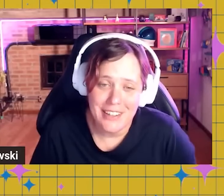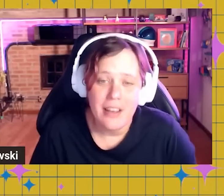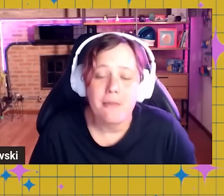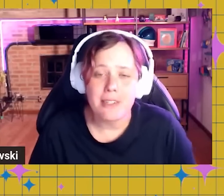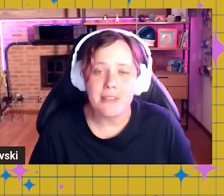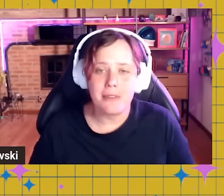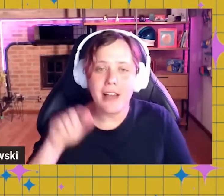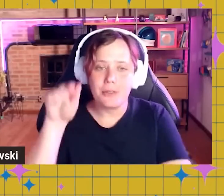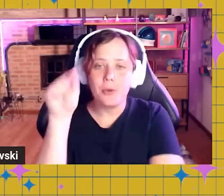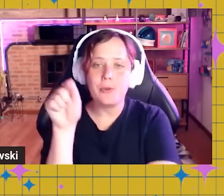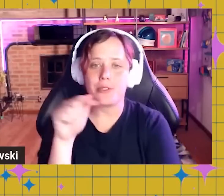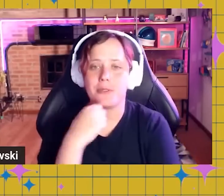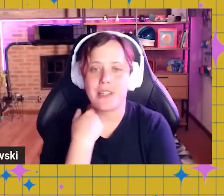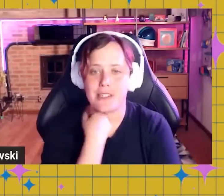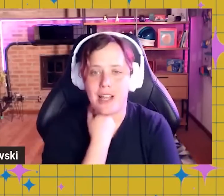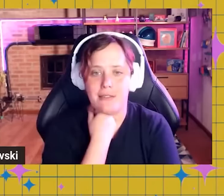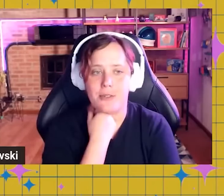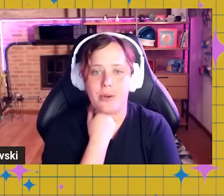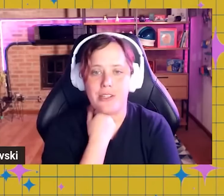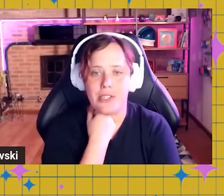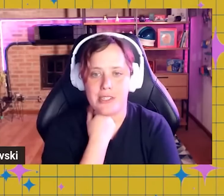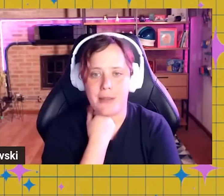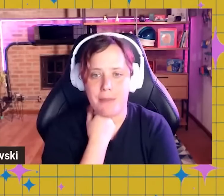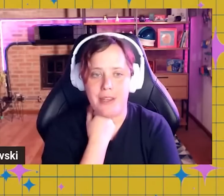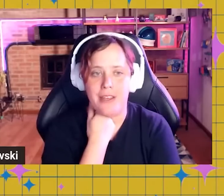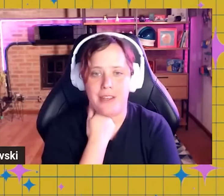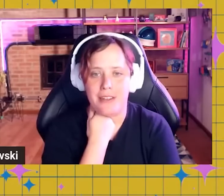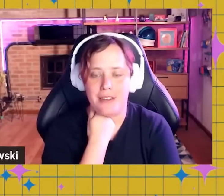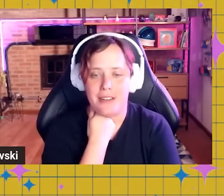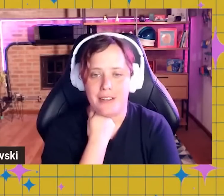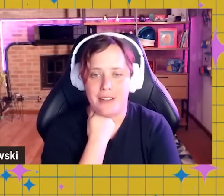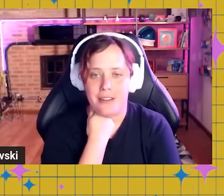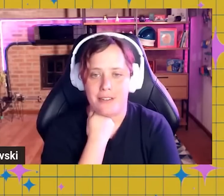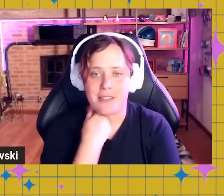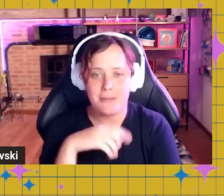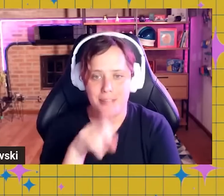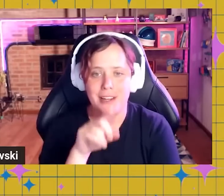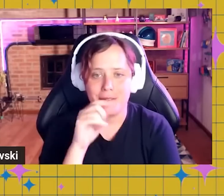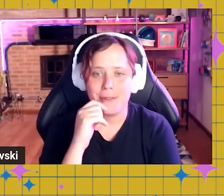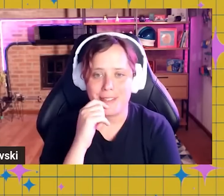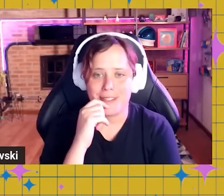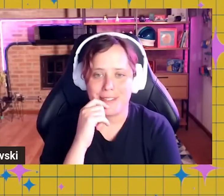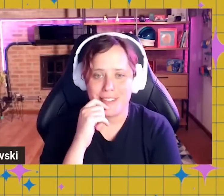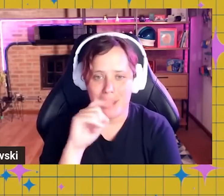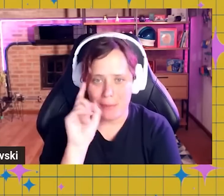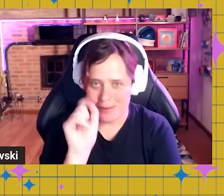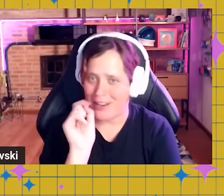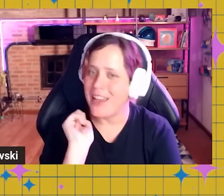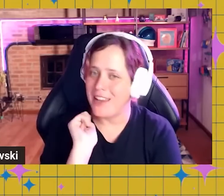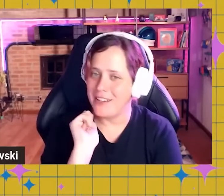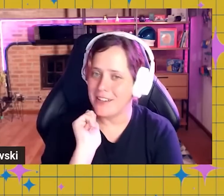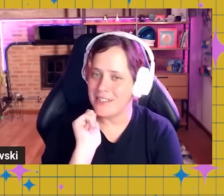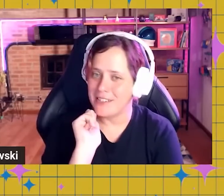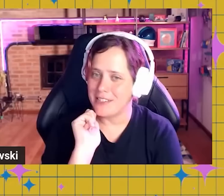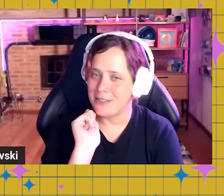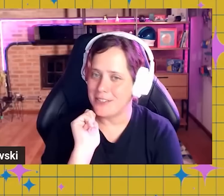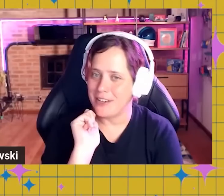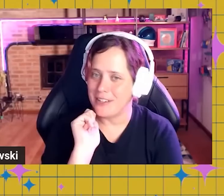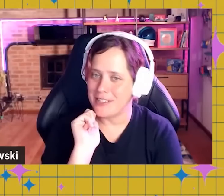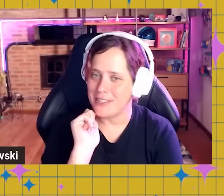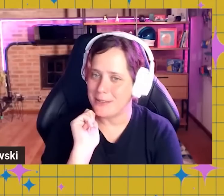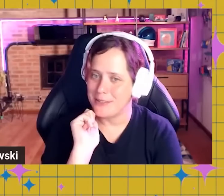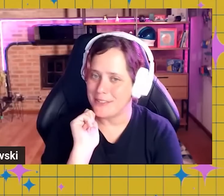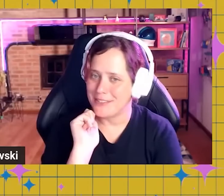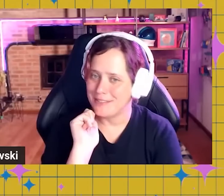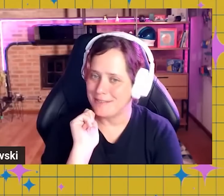pertence à emissora X. Você via anúncio na live durante a CPI. Você via anúncio, sabe? Para quem ia o